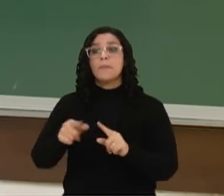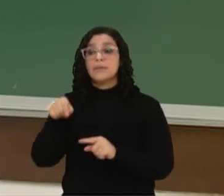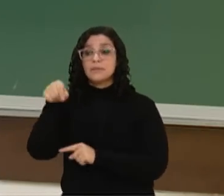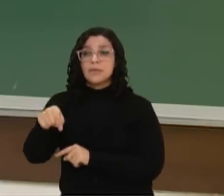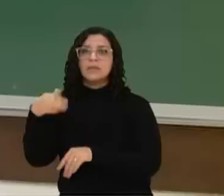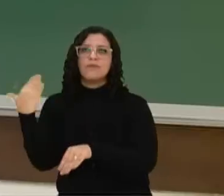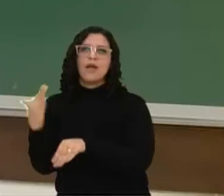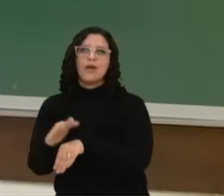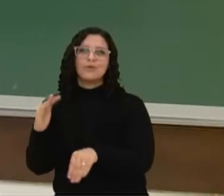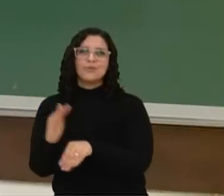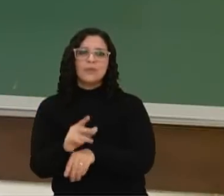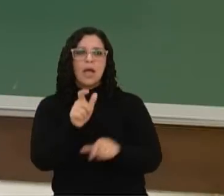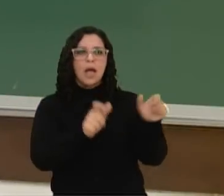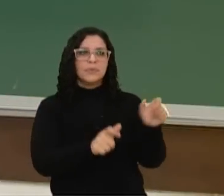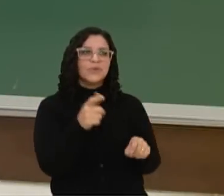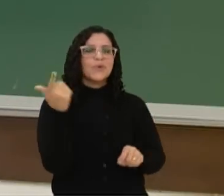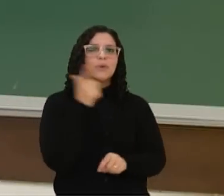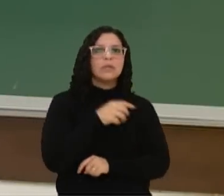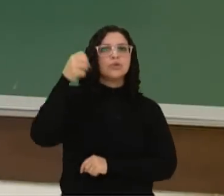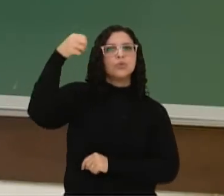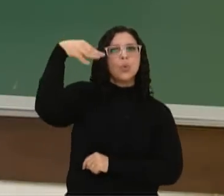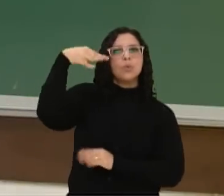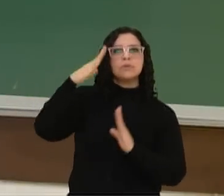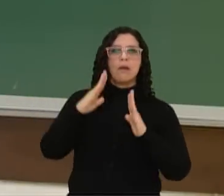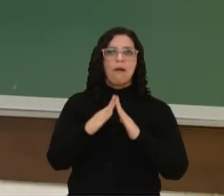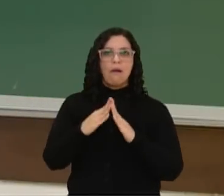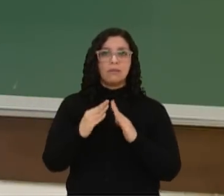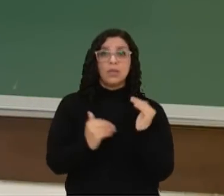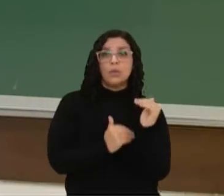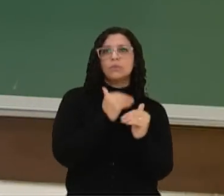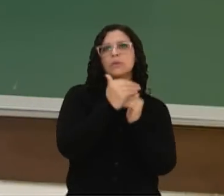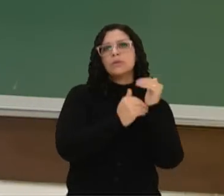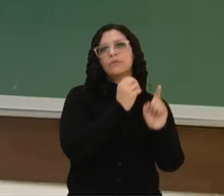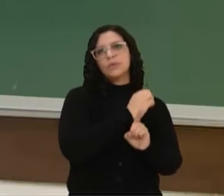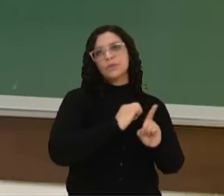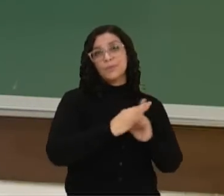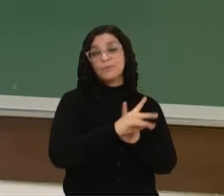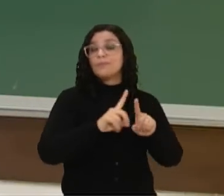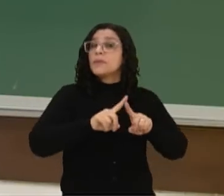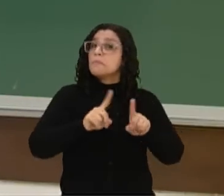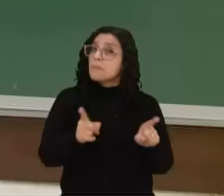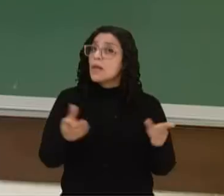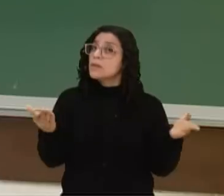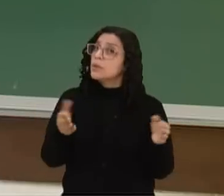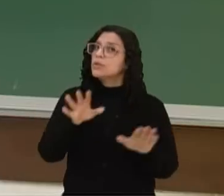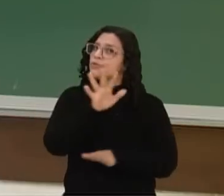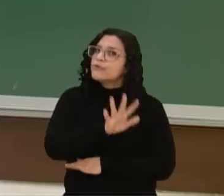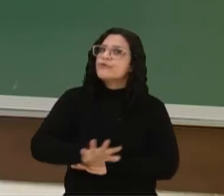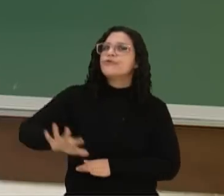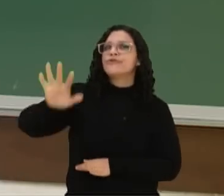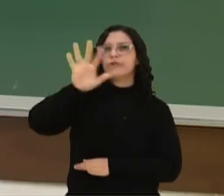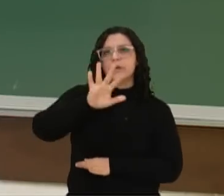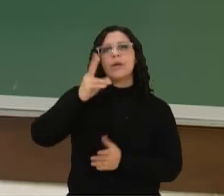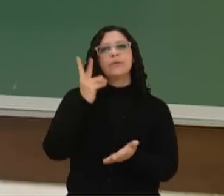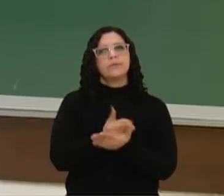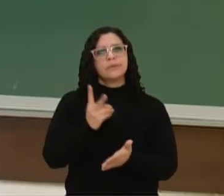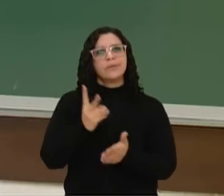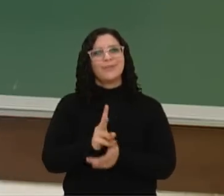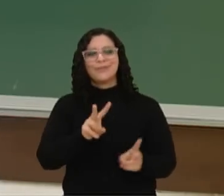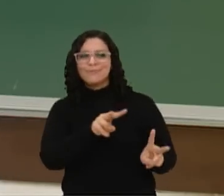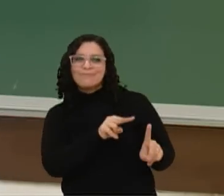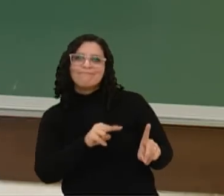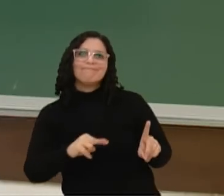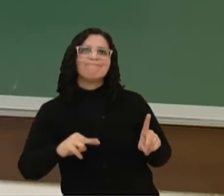ele é positivo porque vai ter algo ali para o desenvolvimento da sociedade. Mas de modo geral, a gente sempre vai olhar com